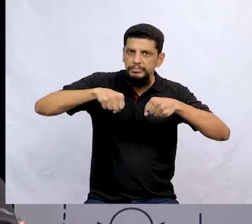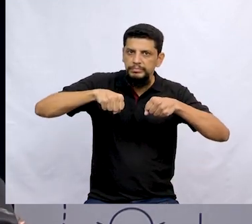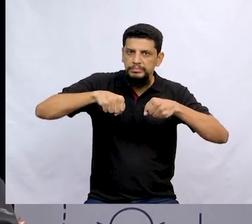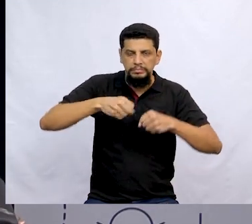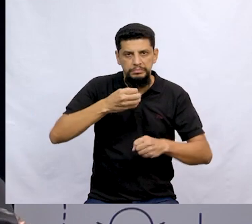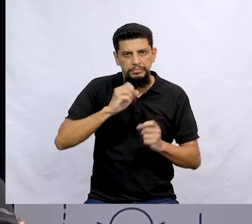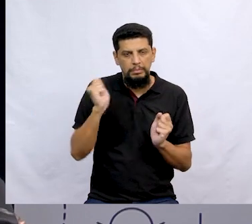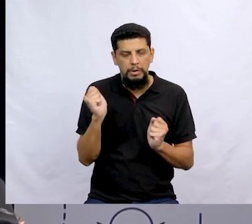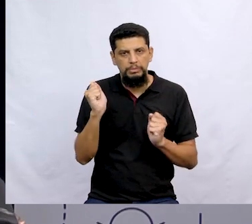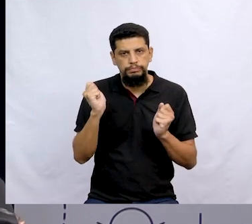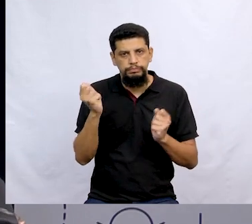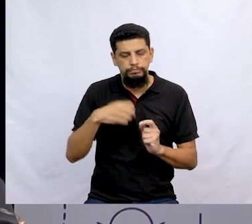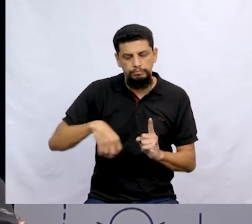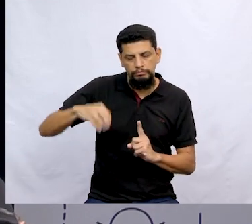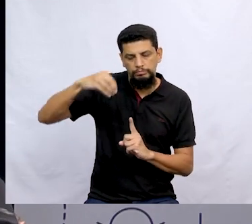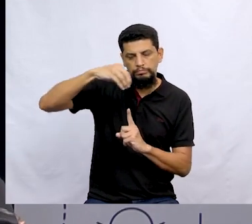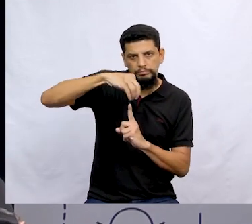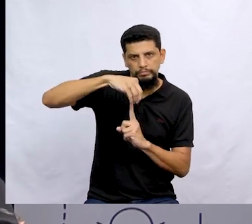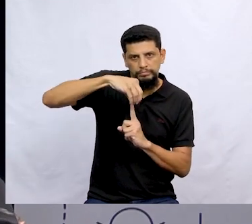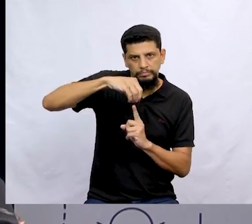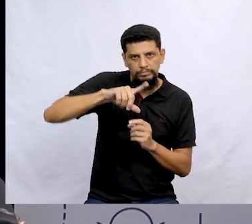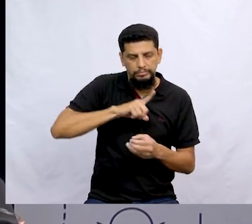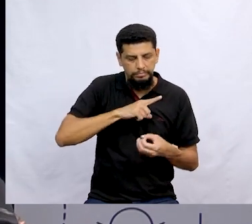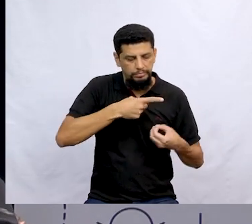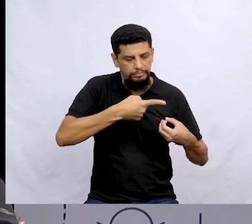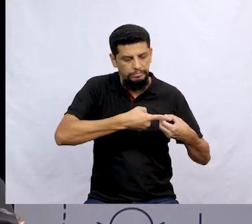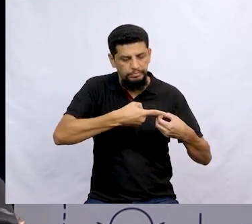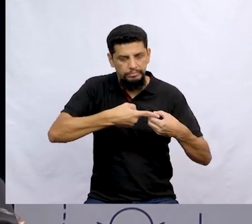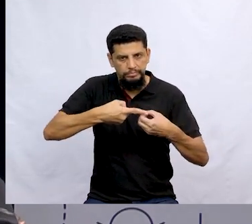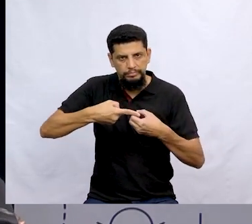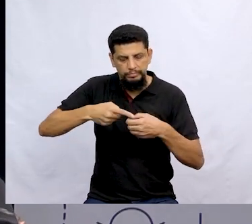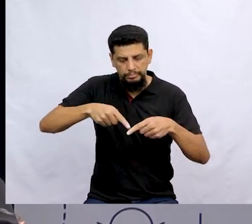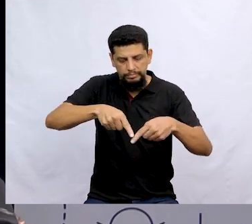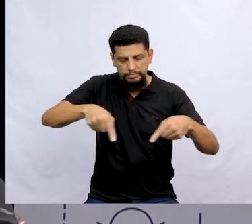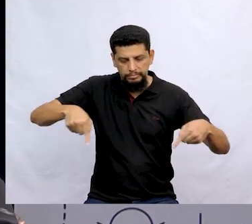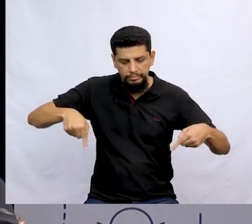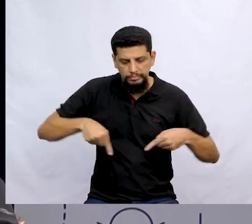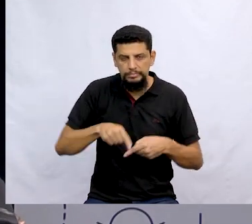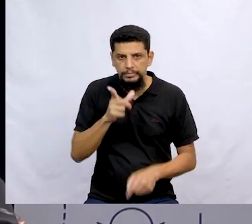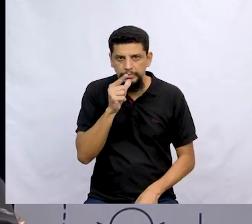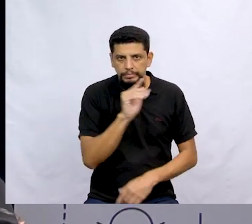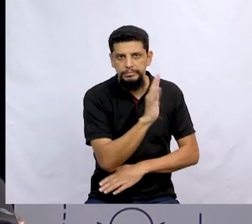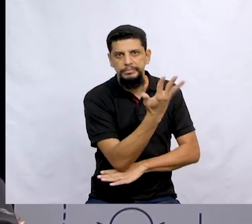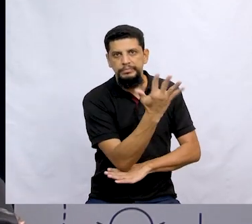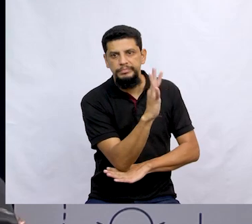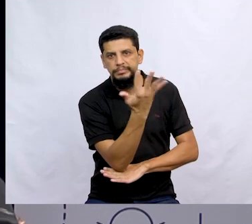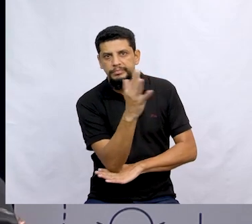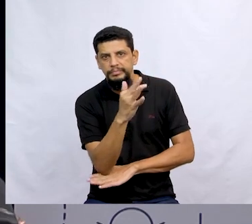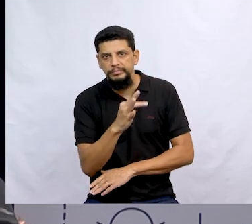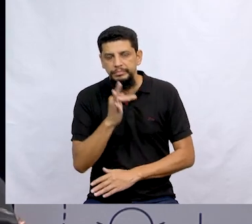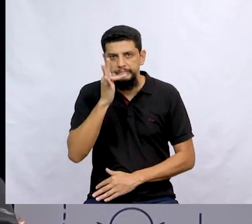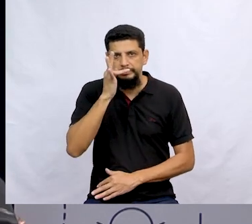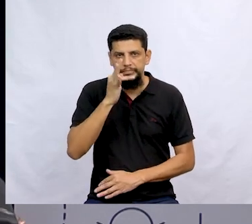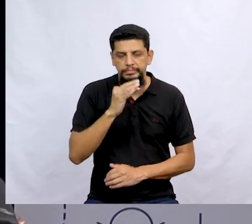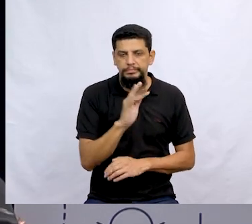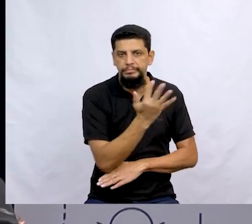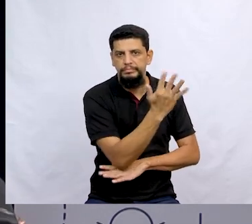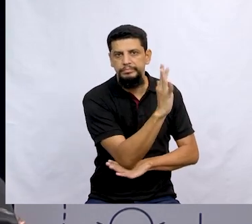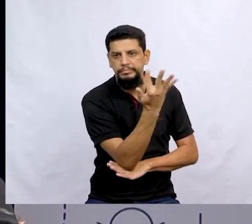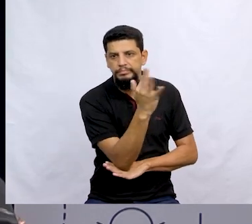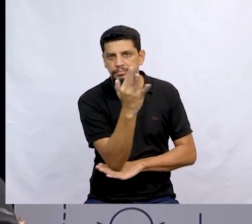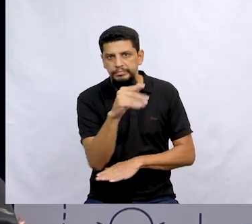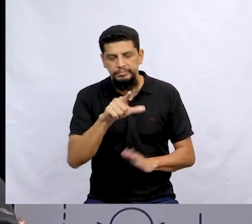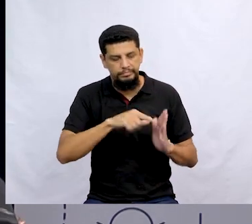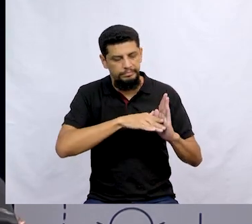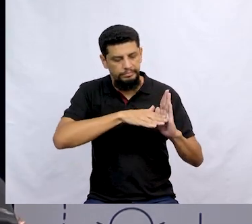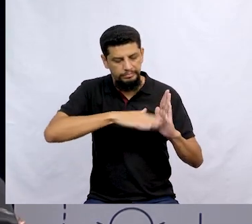ser de um reino encantado. Tem uma cidade, um lago, um bosque, uma floresta. Tem até